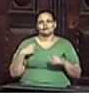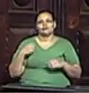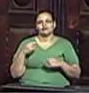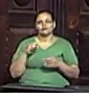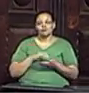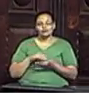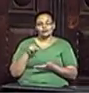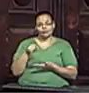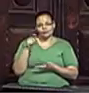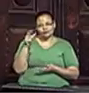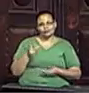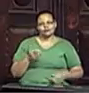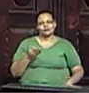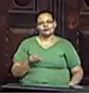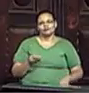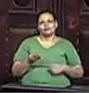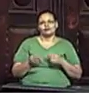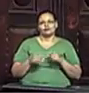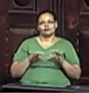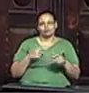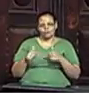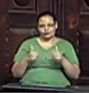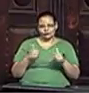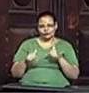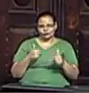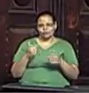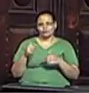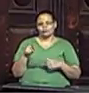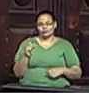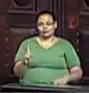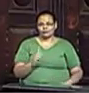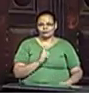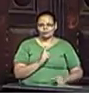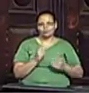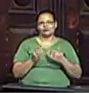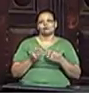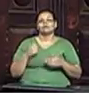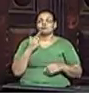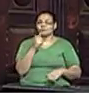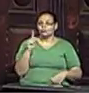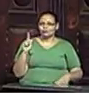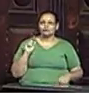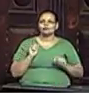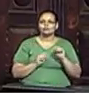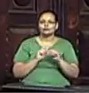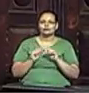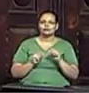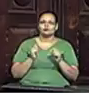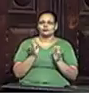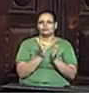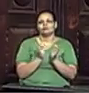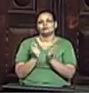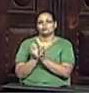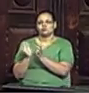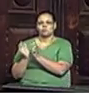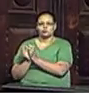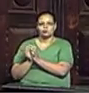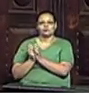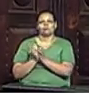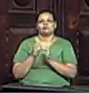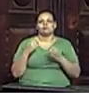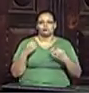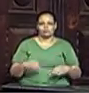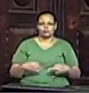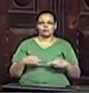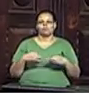faça o trabalho de acolhimento a um paciente em situação de drogadição. Por outro lado, quais são as condições humanitárias de